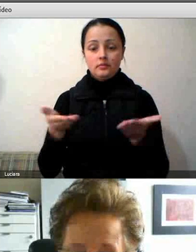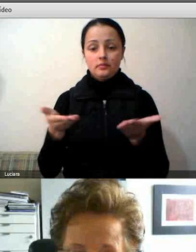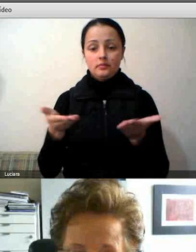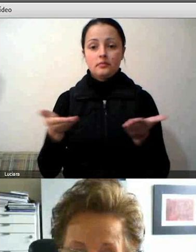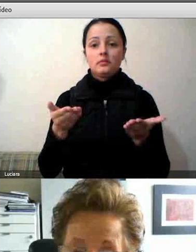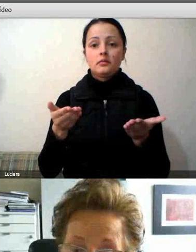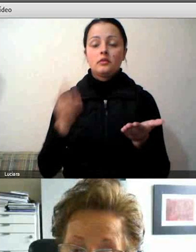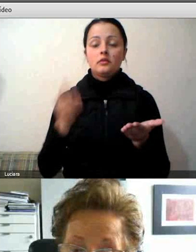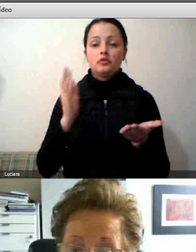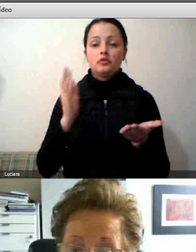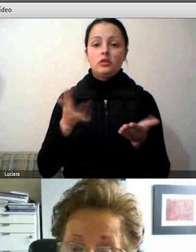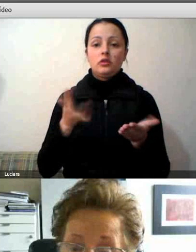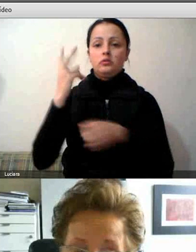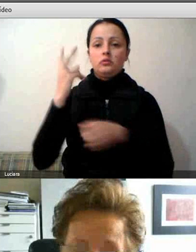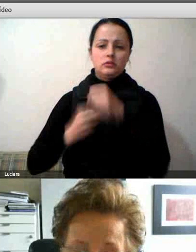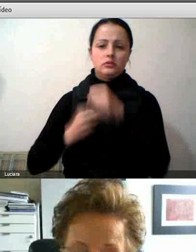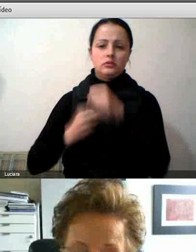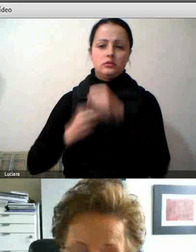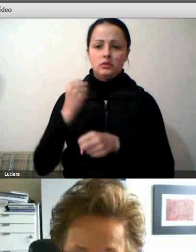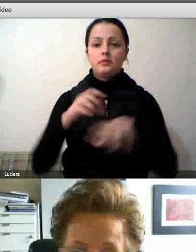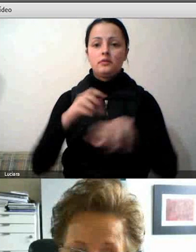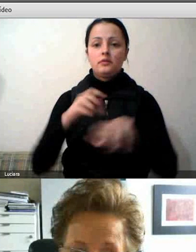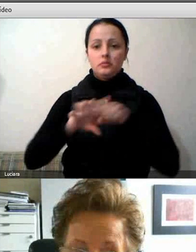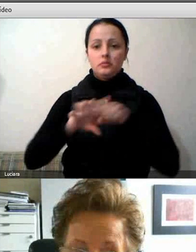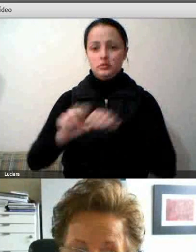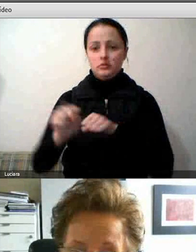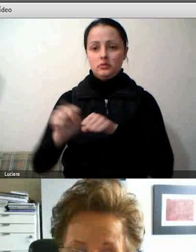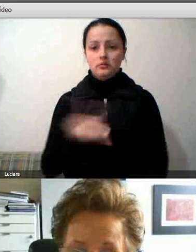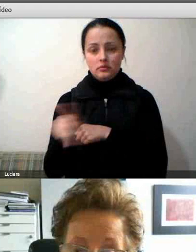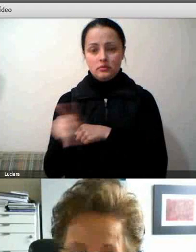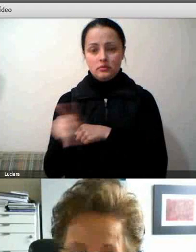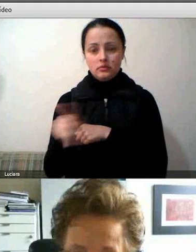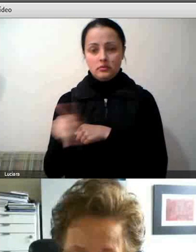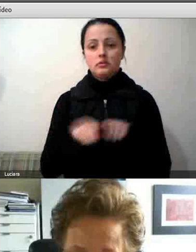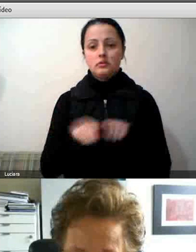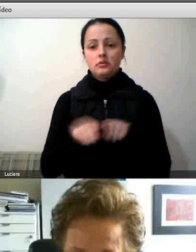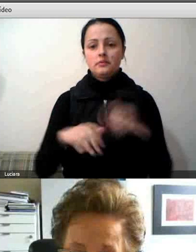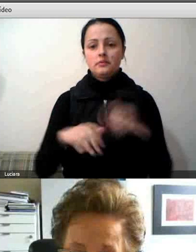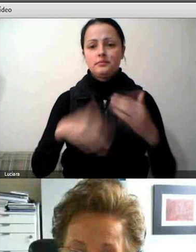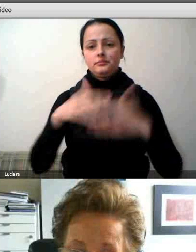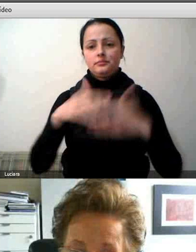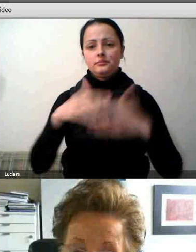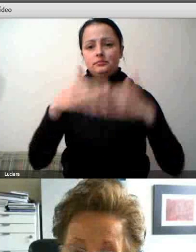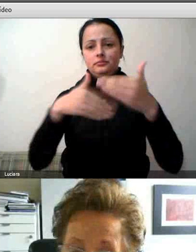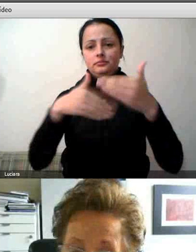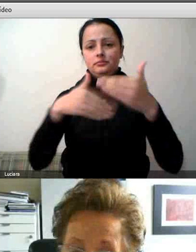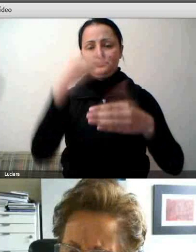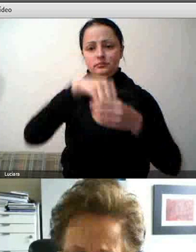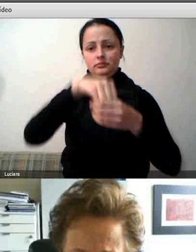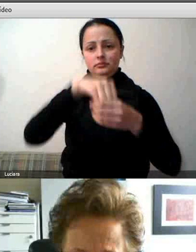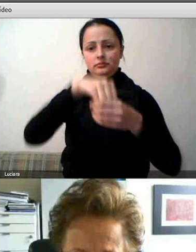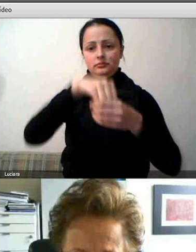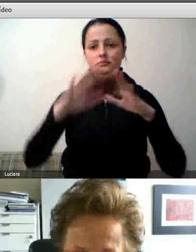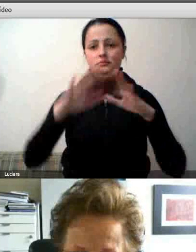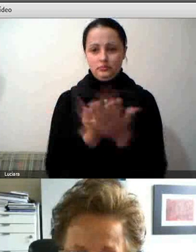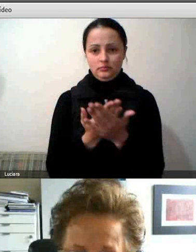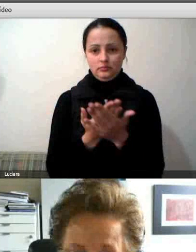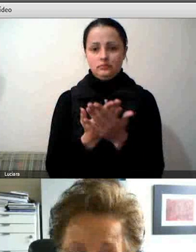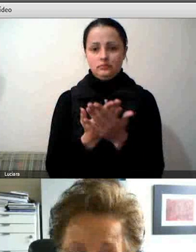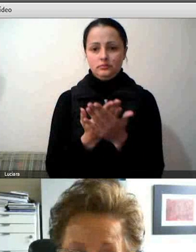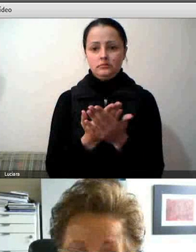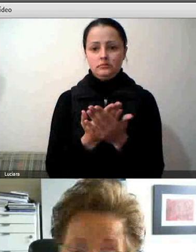professores e desenvolvimento ativo nas escolas. Nós já temos muita publicação